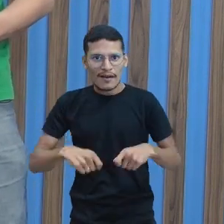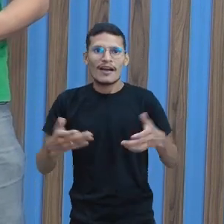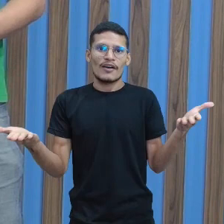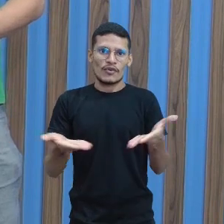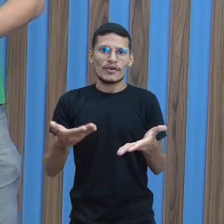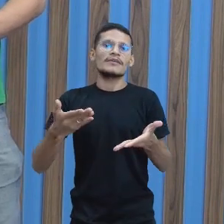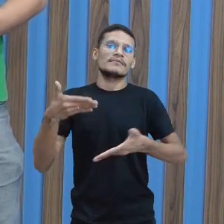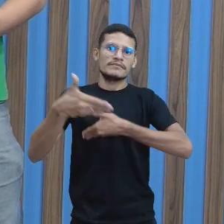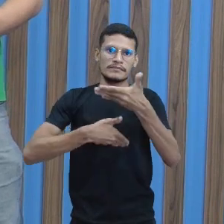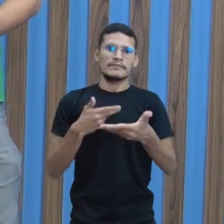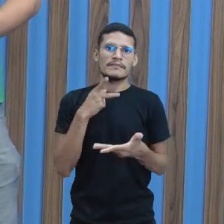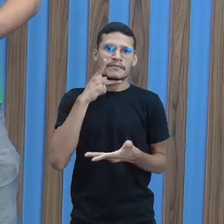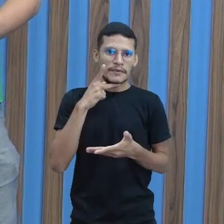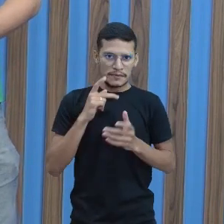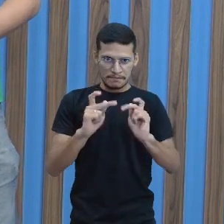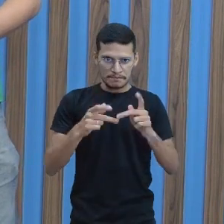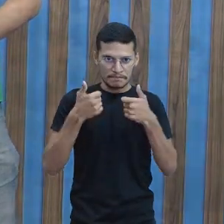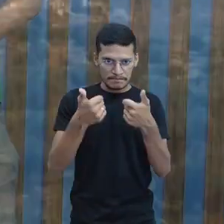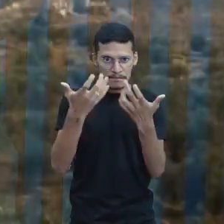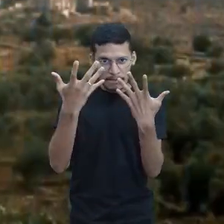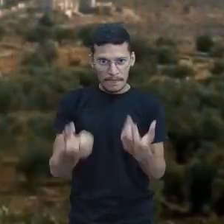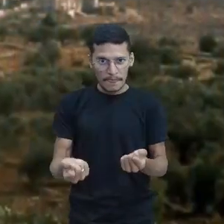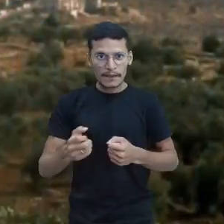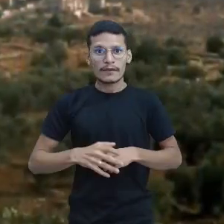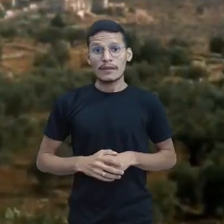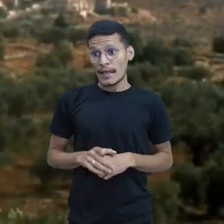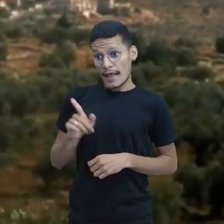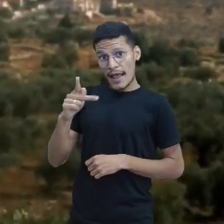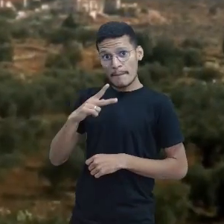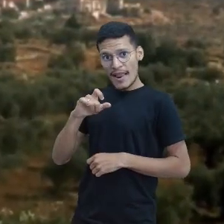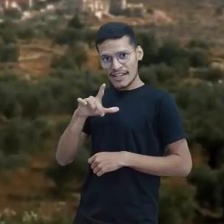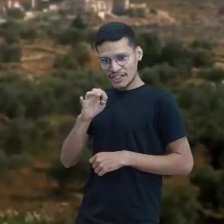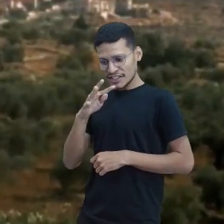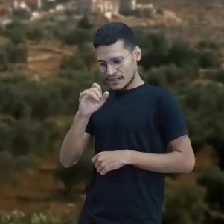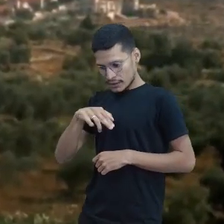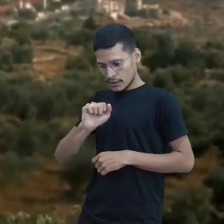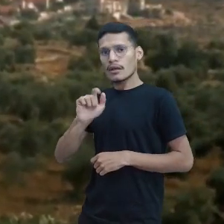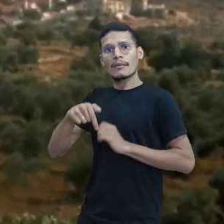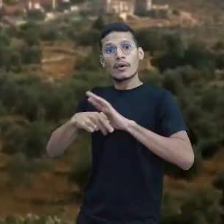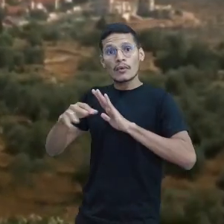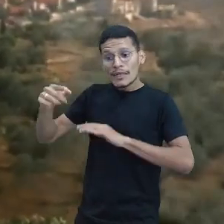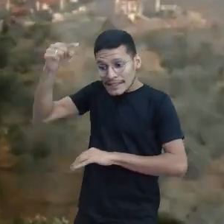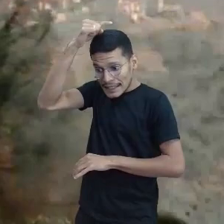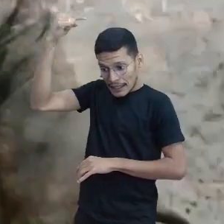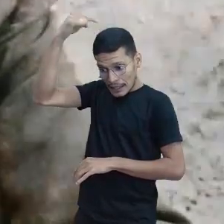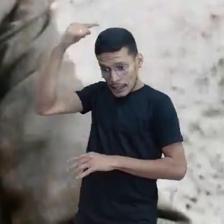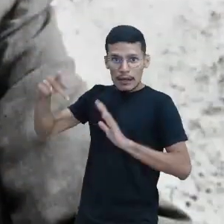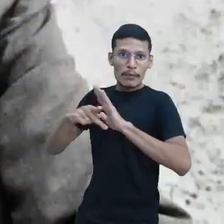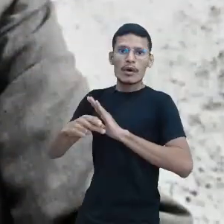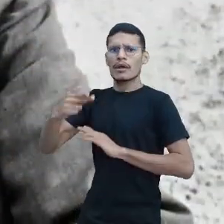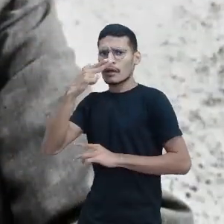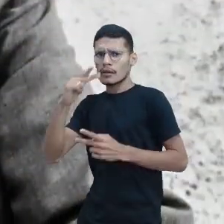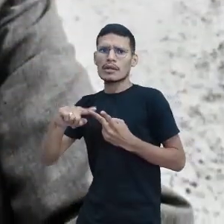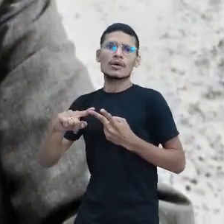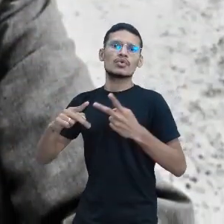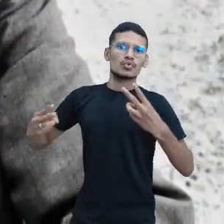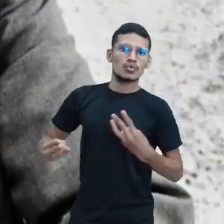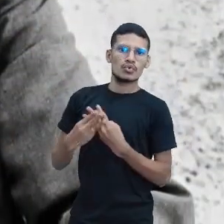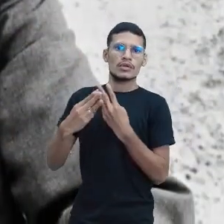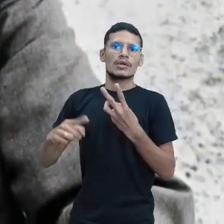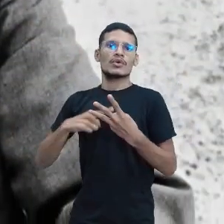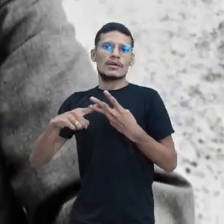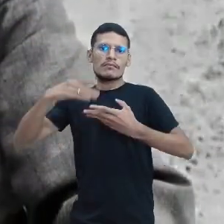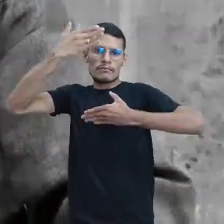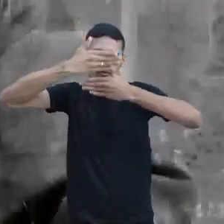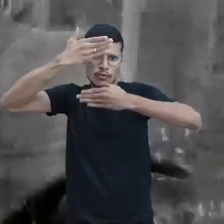participação agora do nosso Plínio. Vamos embora. Palestina é uma terra sagrada para cristãos, judeus e muçulmanos. Quando a ONU